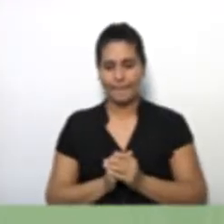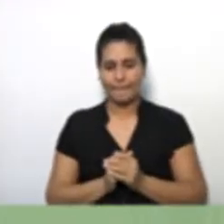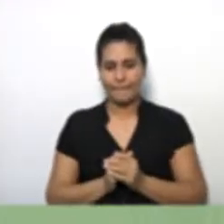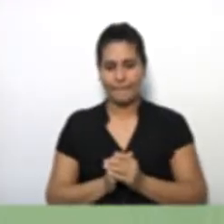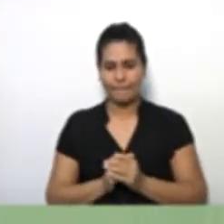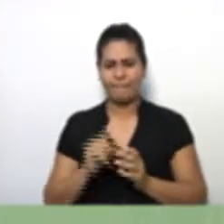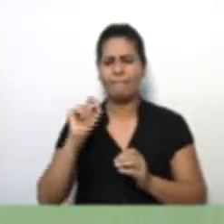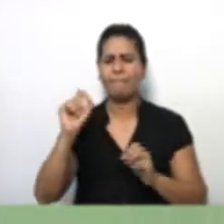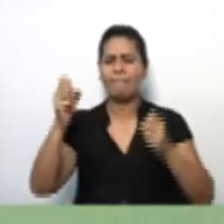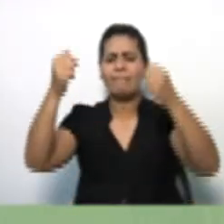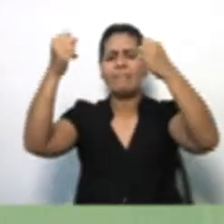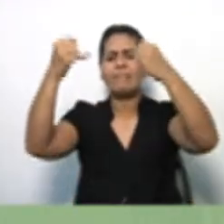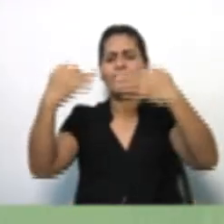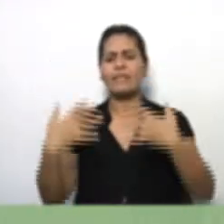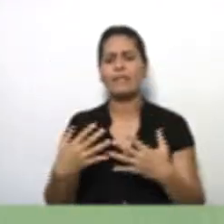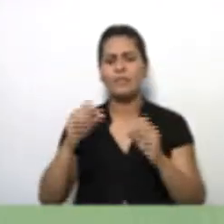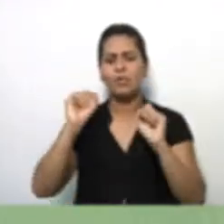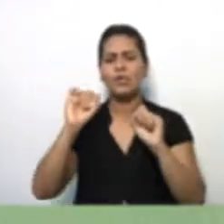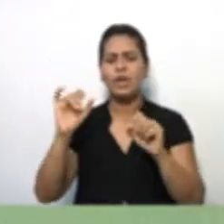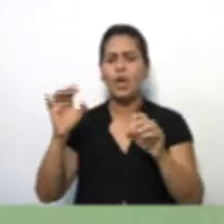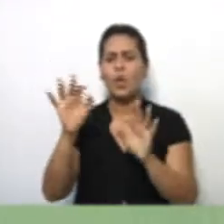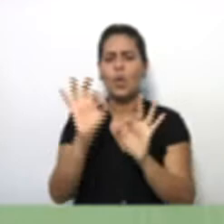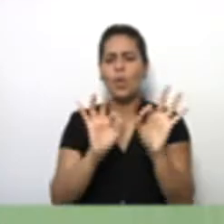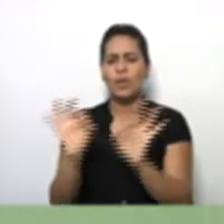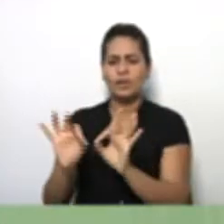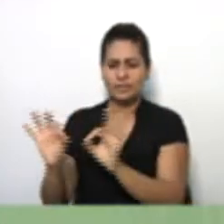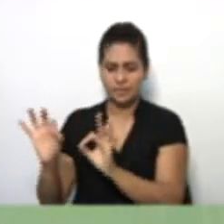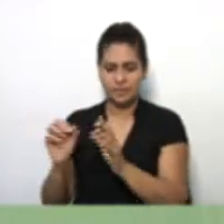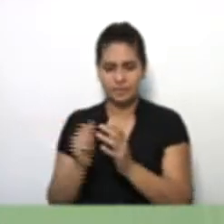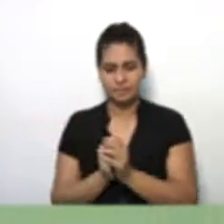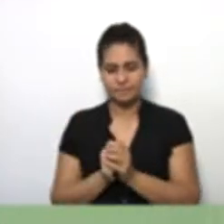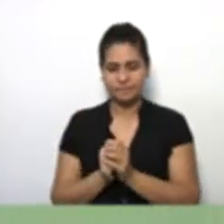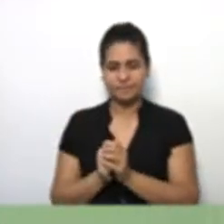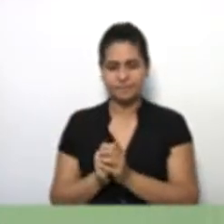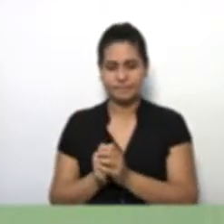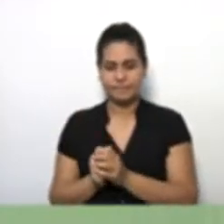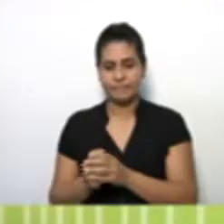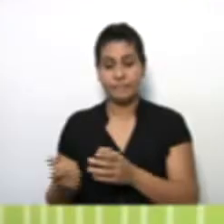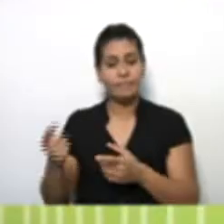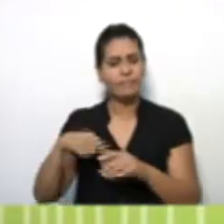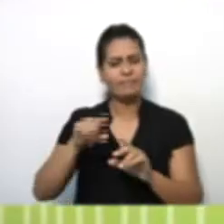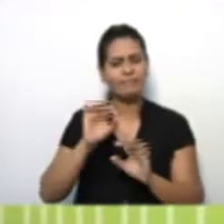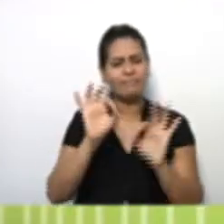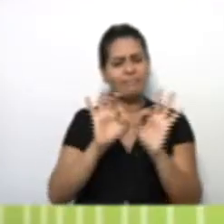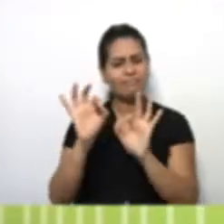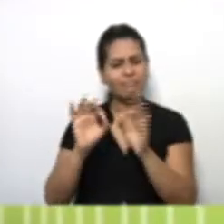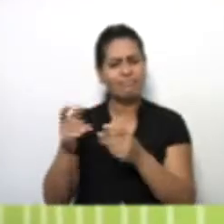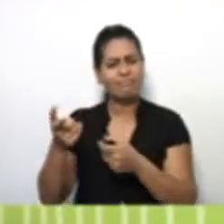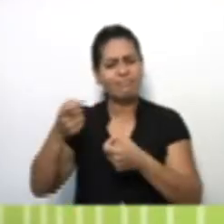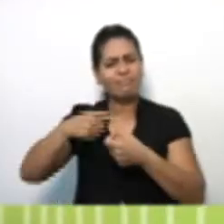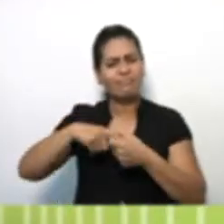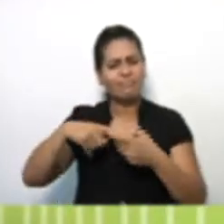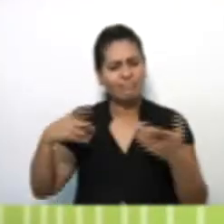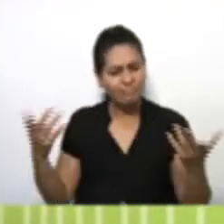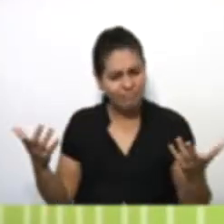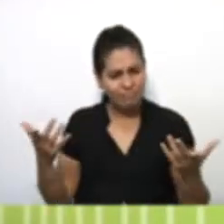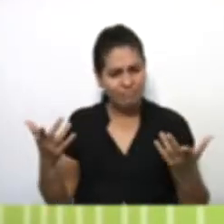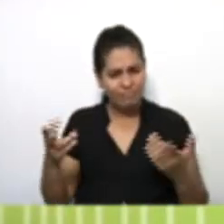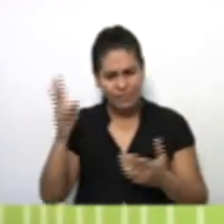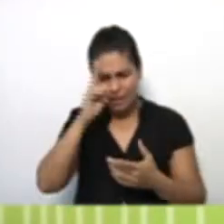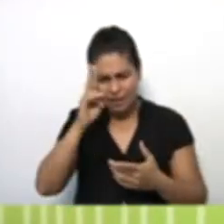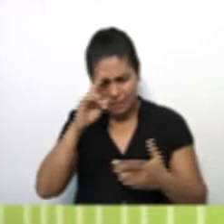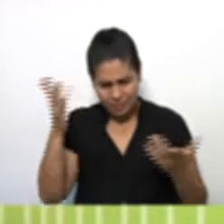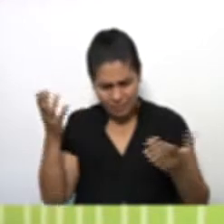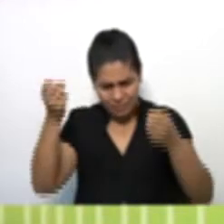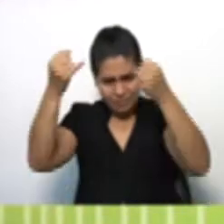aí. Defina organizações. Volta aqui para mim. Defina organizações. Você lembra lá